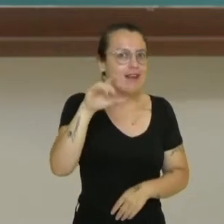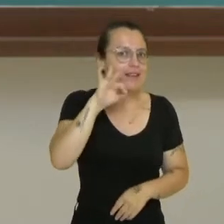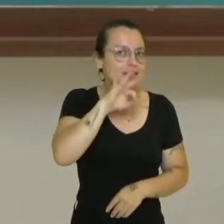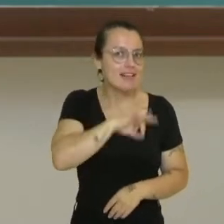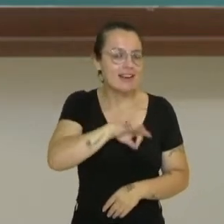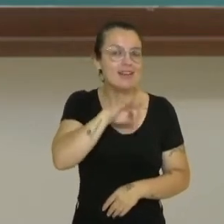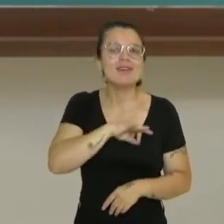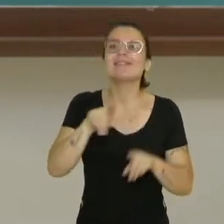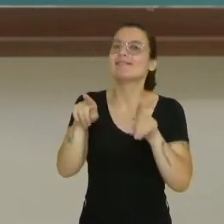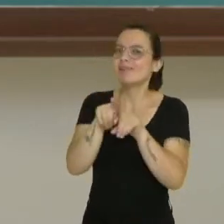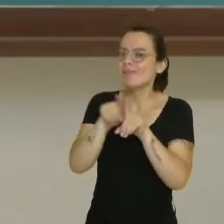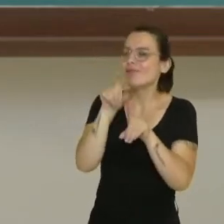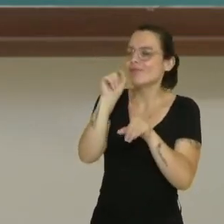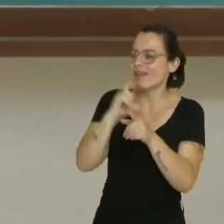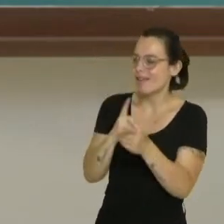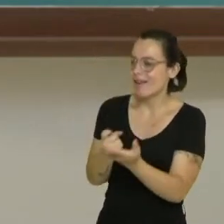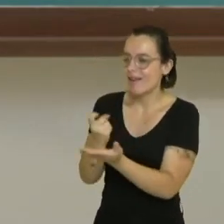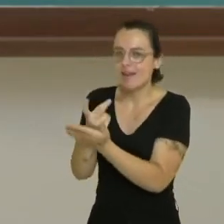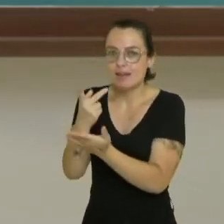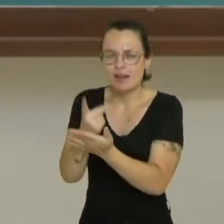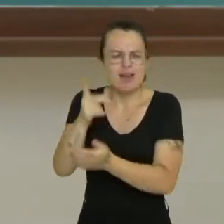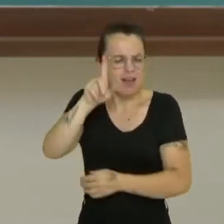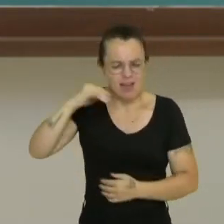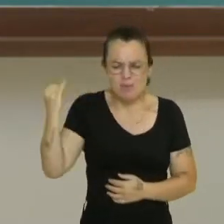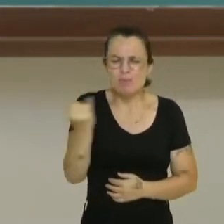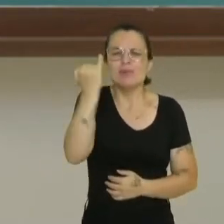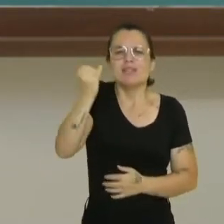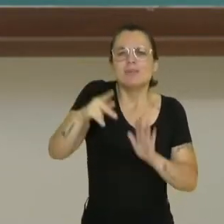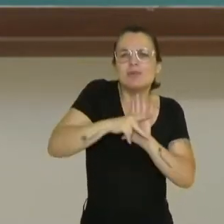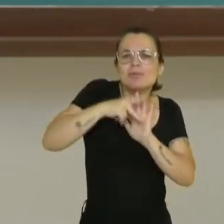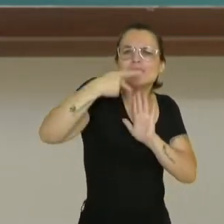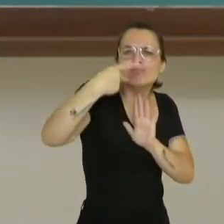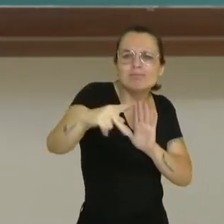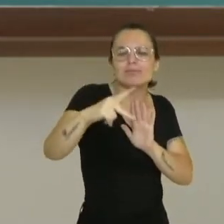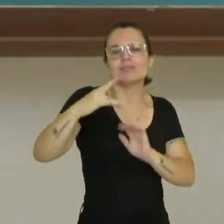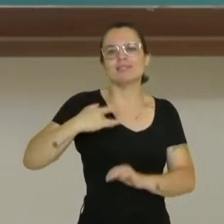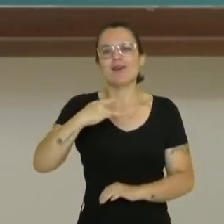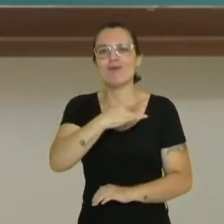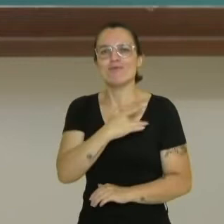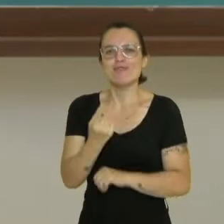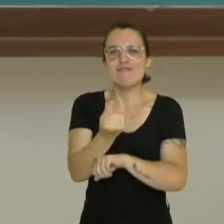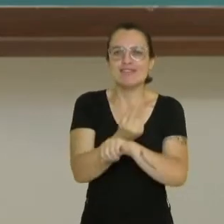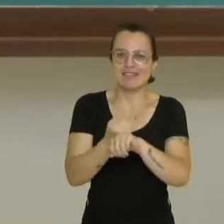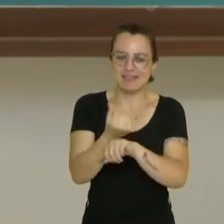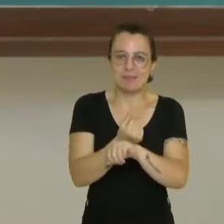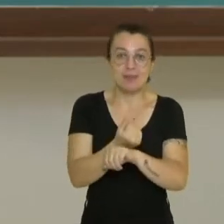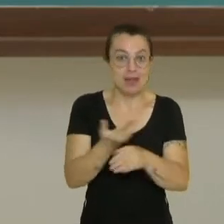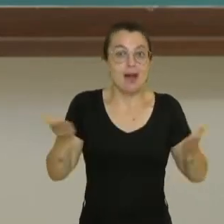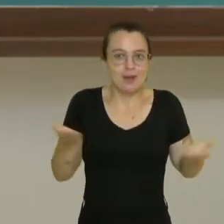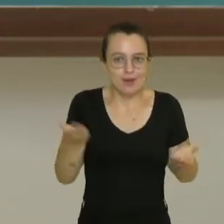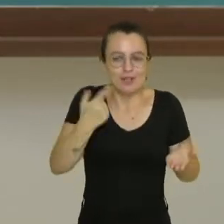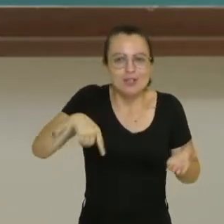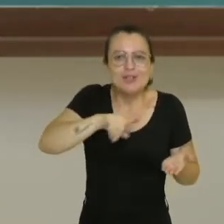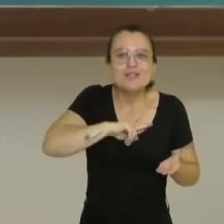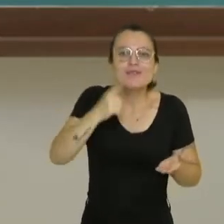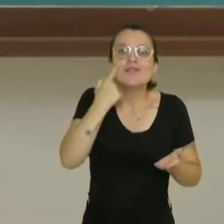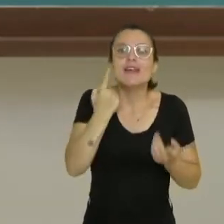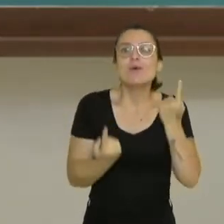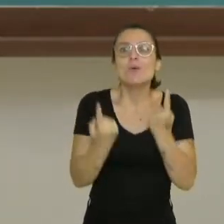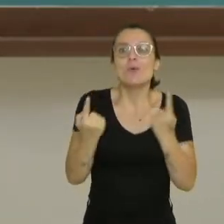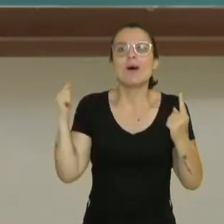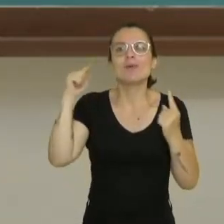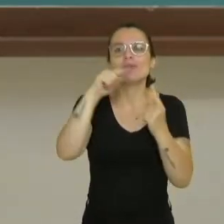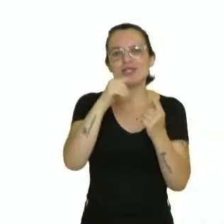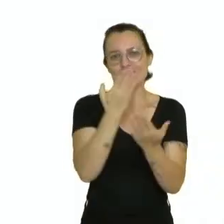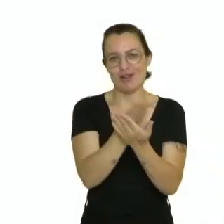o que você gasta, muito importante para a sua saúde financeira. Então vamos lá ver exatamente os nossos